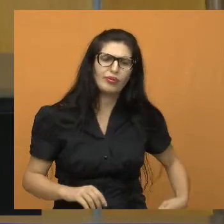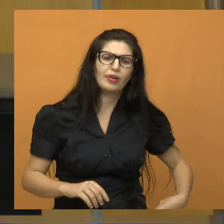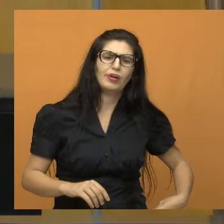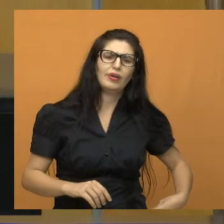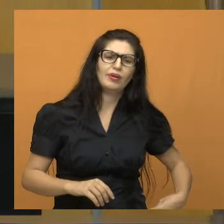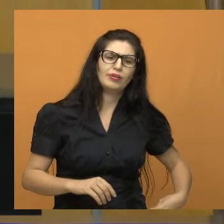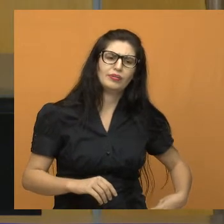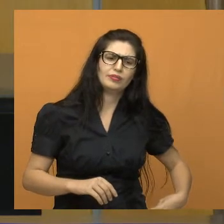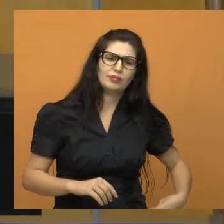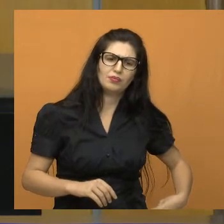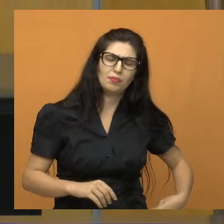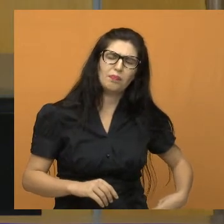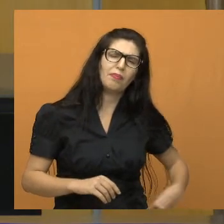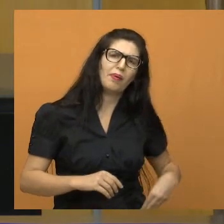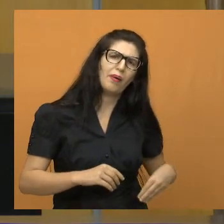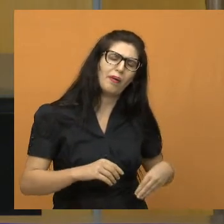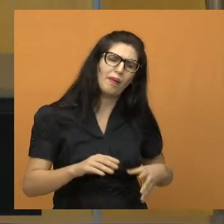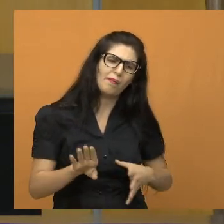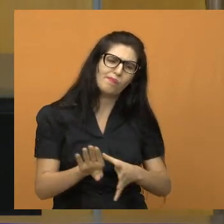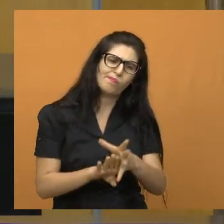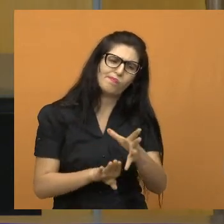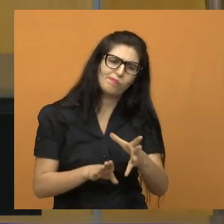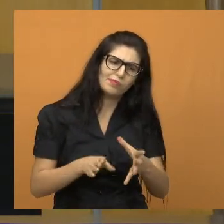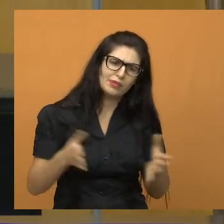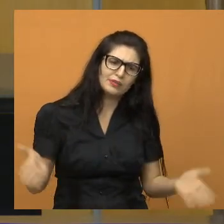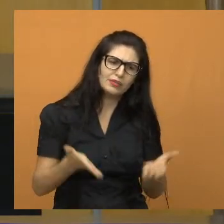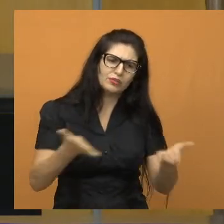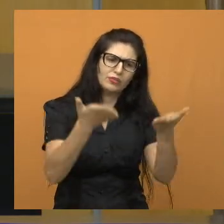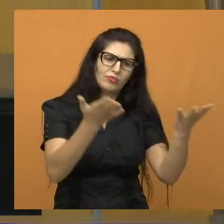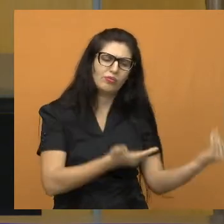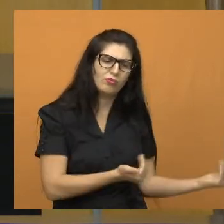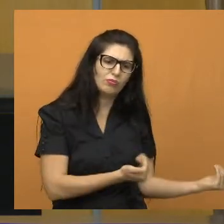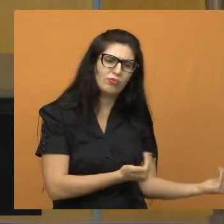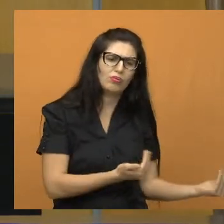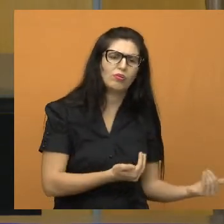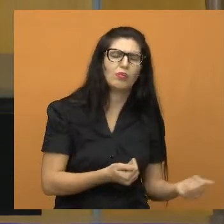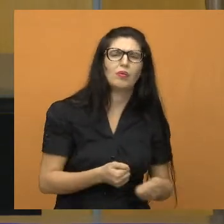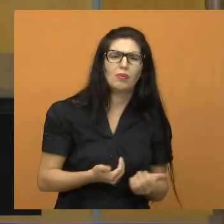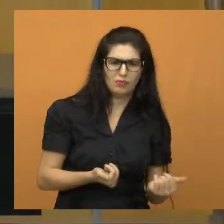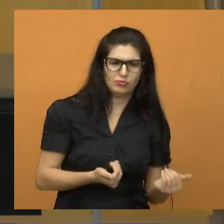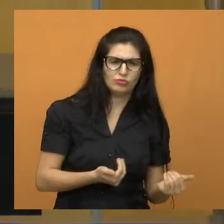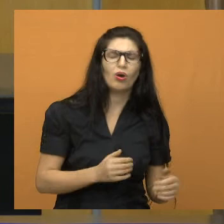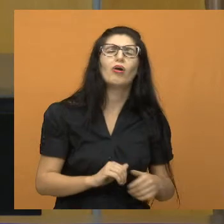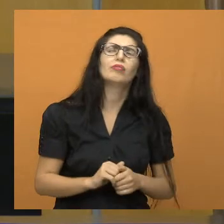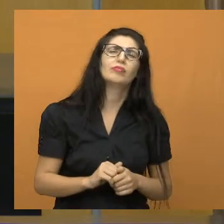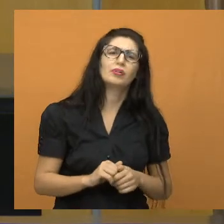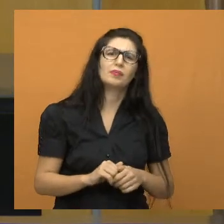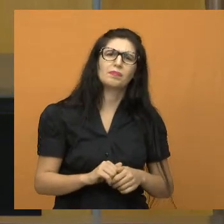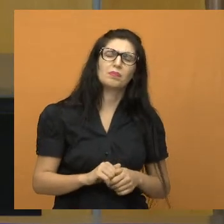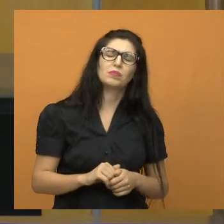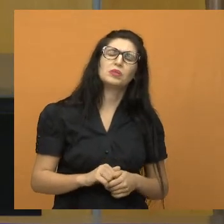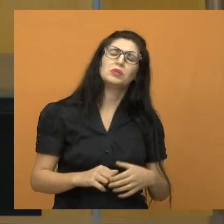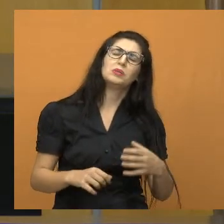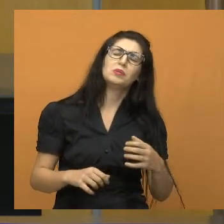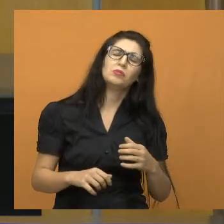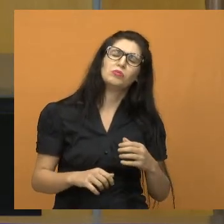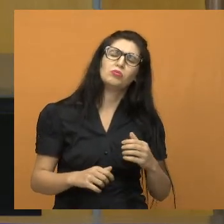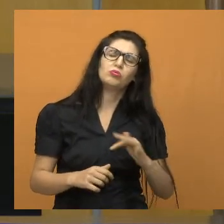despertar na juventude o anseio de escolher a profissão, de se trabalhar, de se sentir importante para a